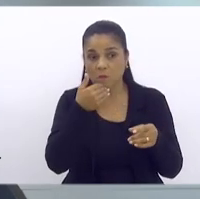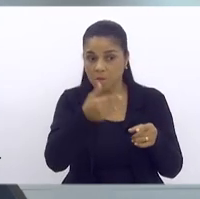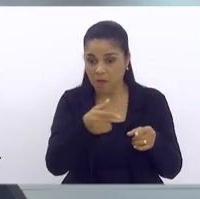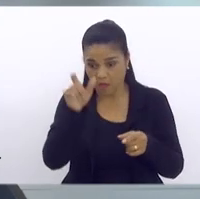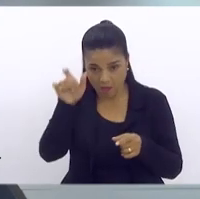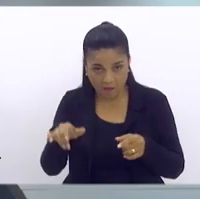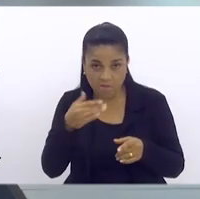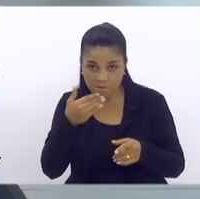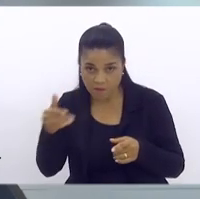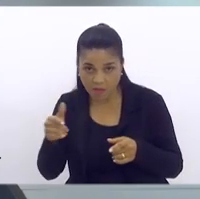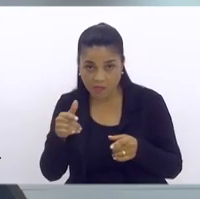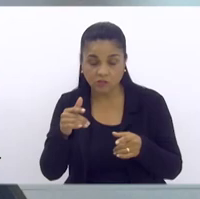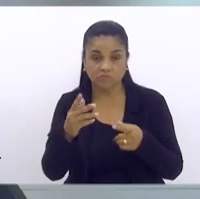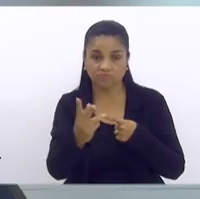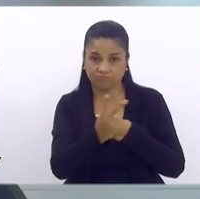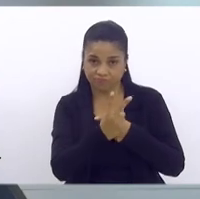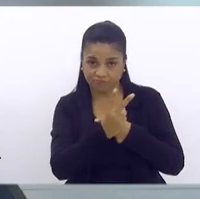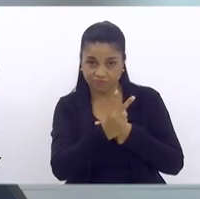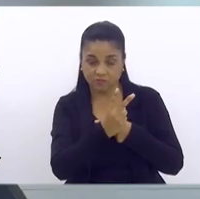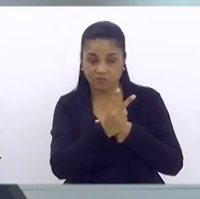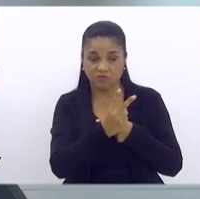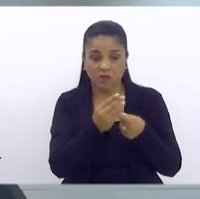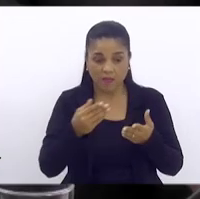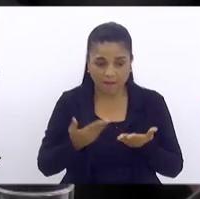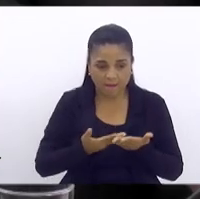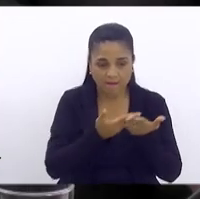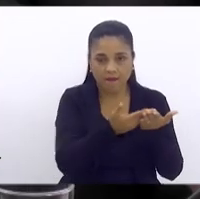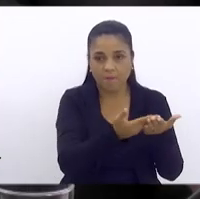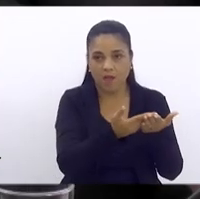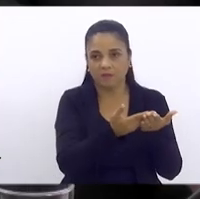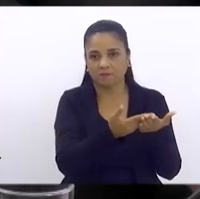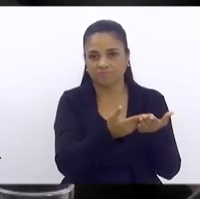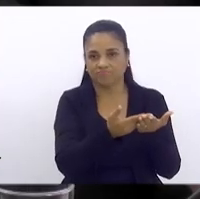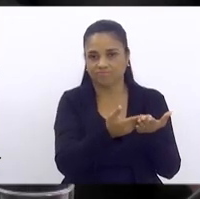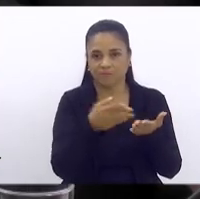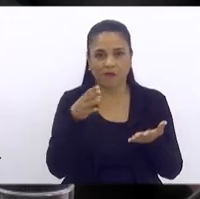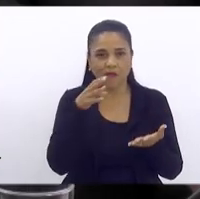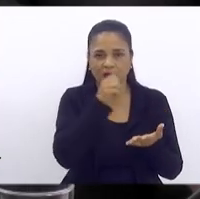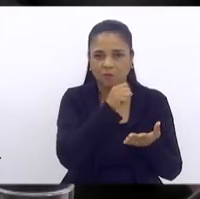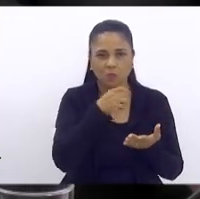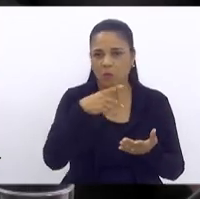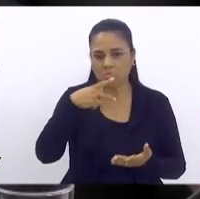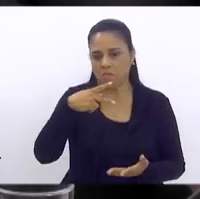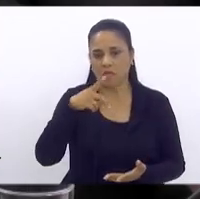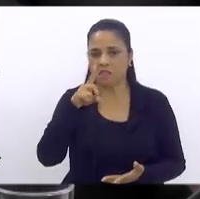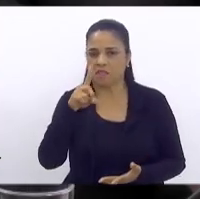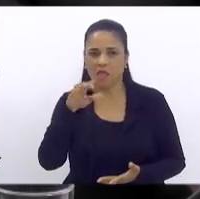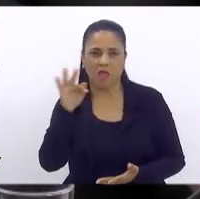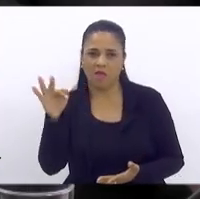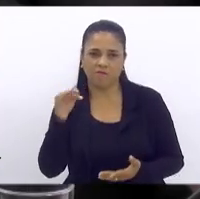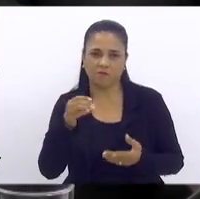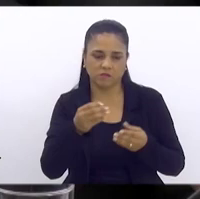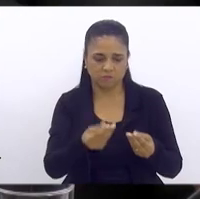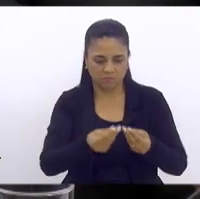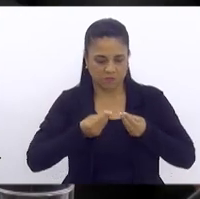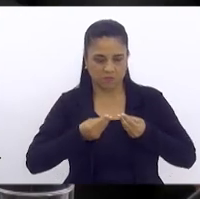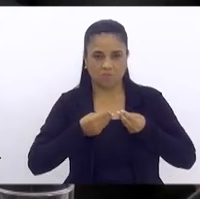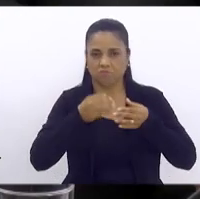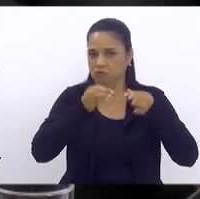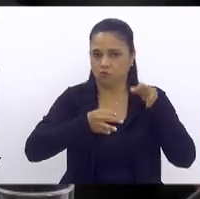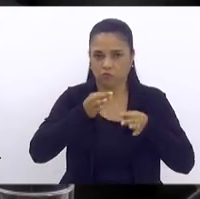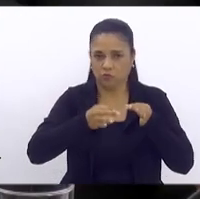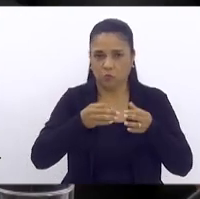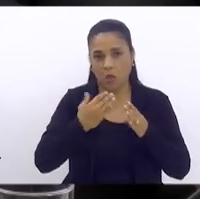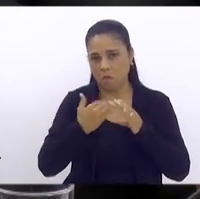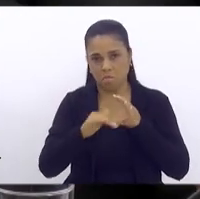protetivo, já é encaminhado o processo automático. Então, não é um PDF que chega para o juiz, ou juíza, um e-mail.